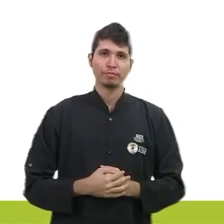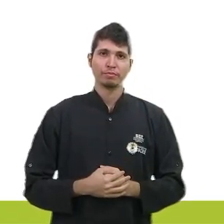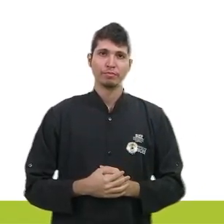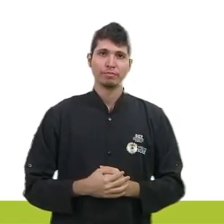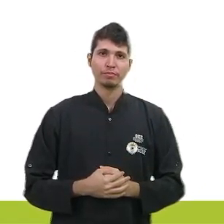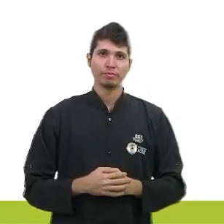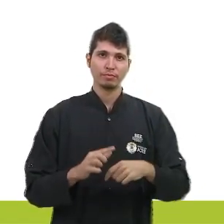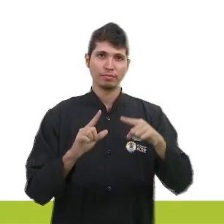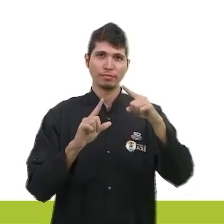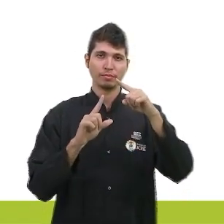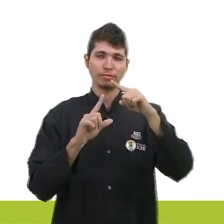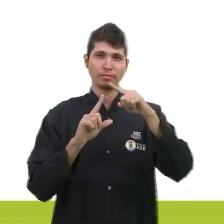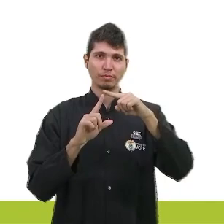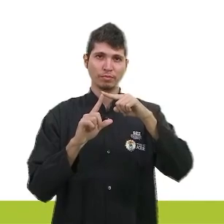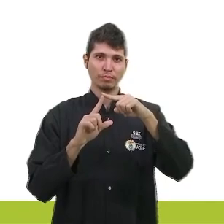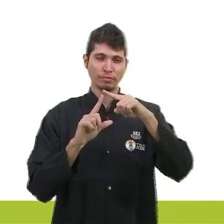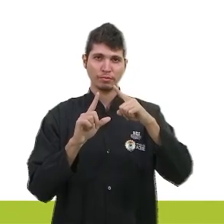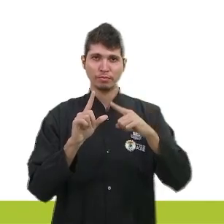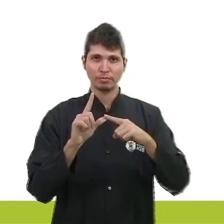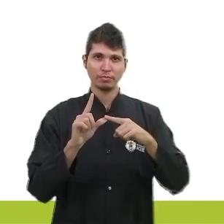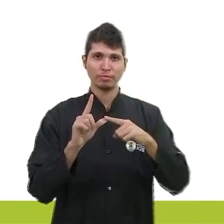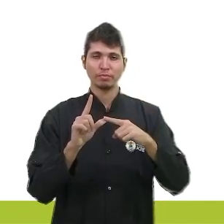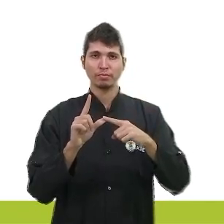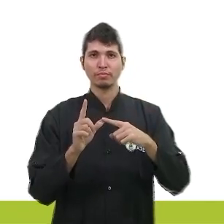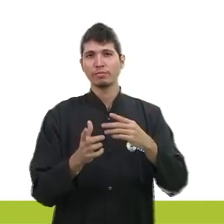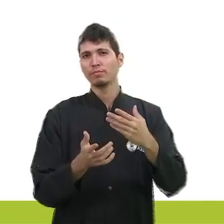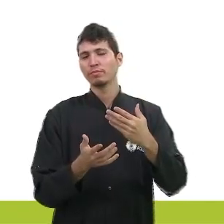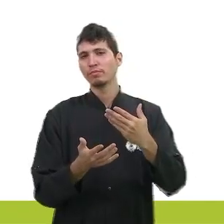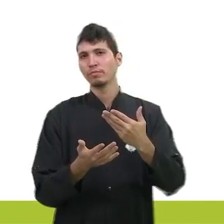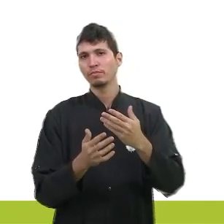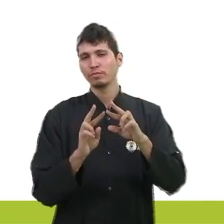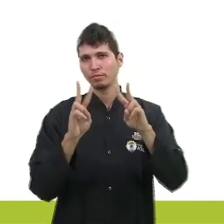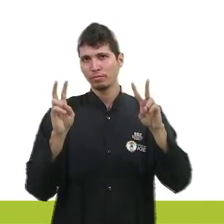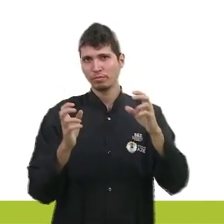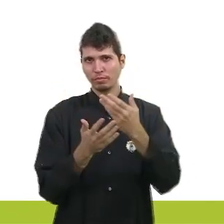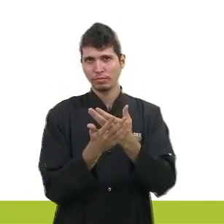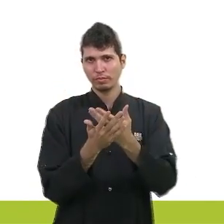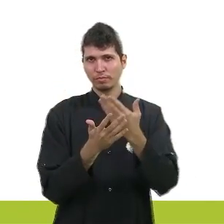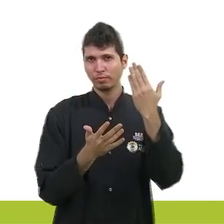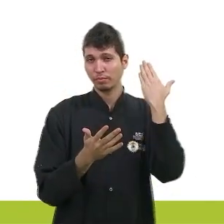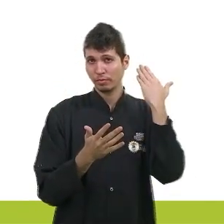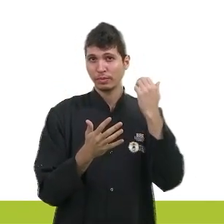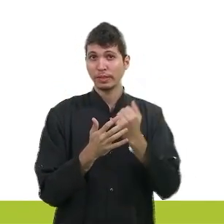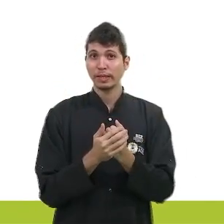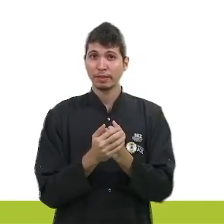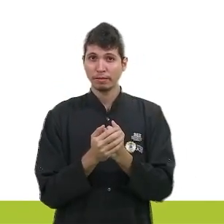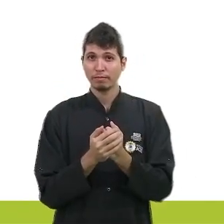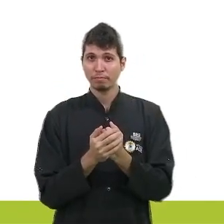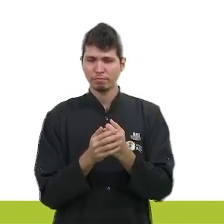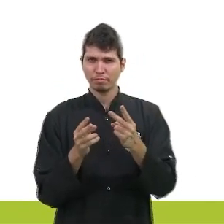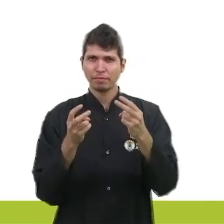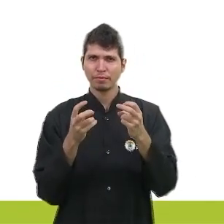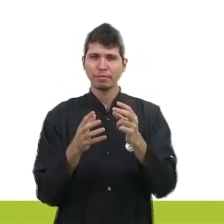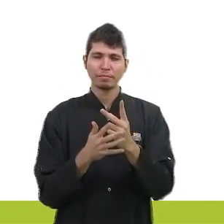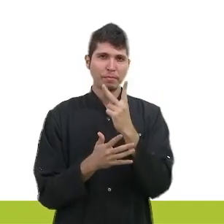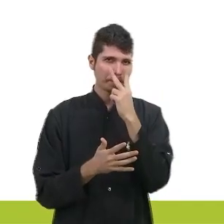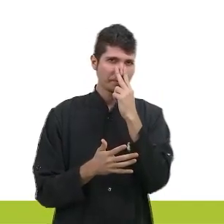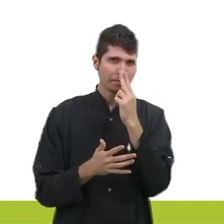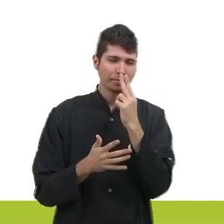vimos na aula anterior algo parecido. Eu vou fazer um exemplo agora para isso ficar bem claro.